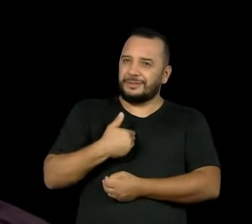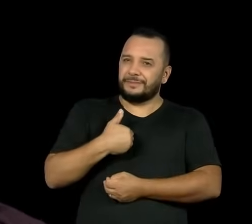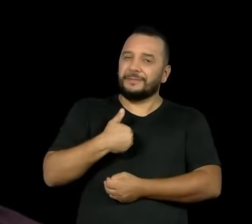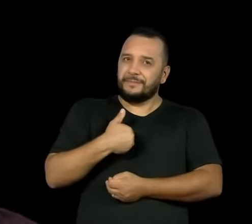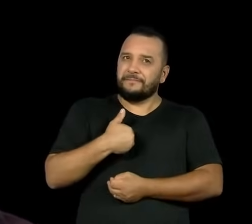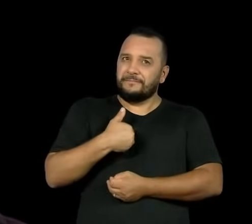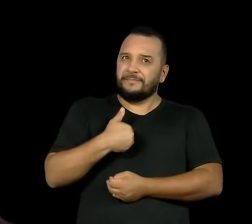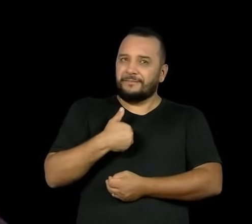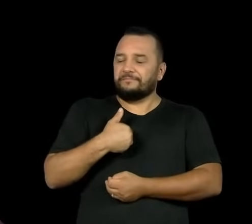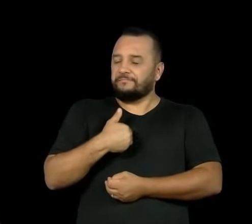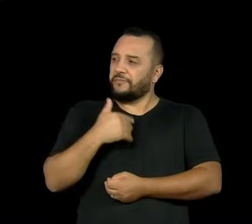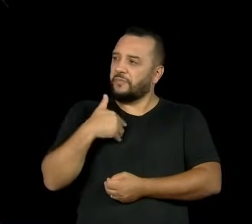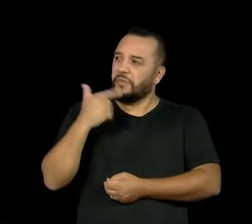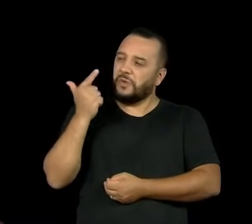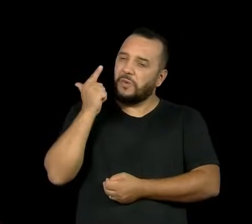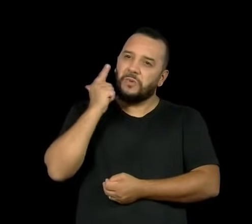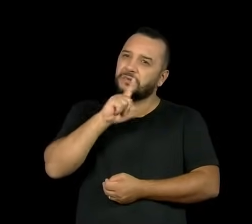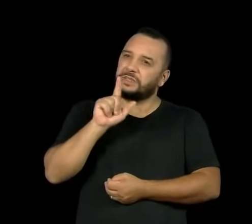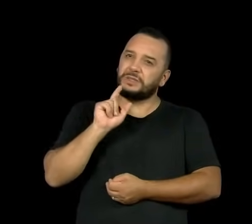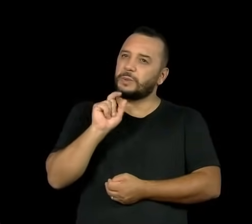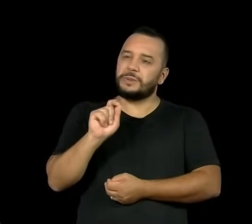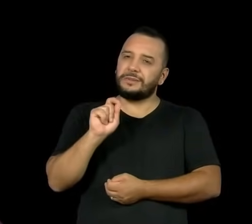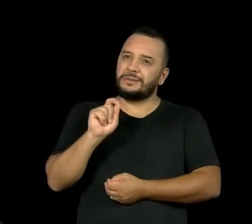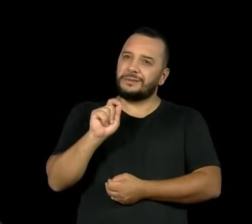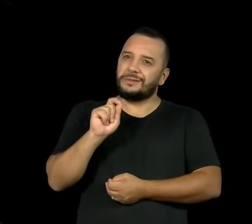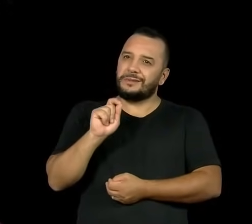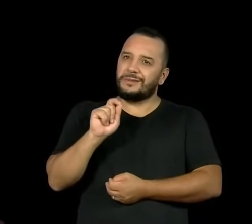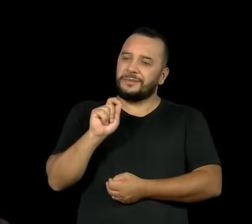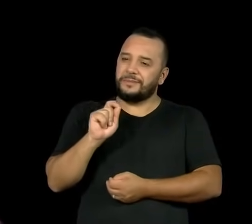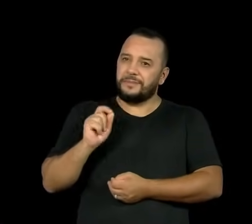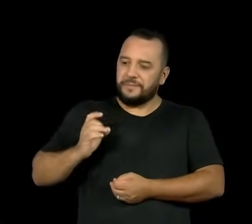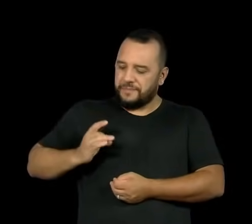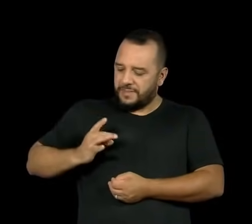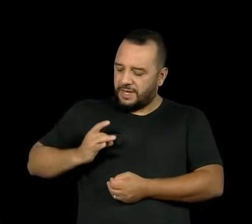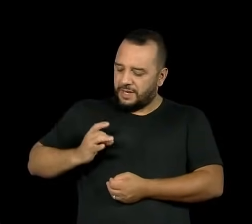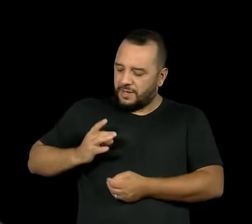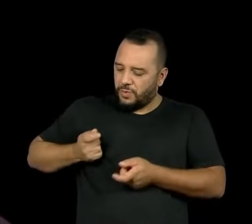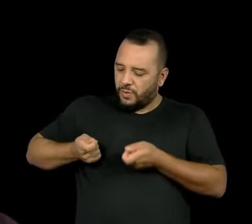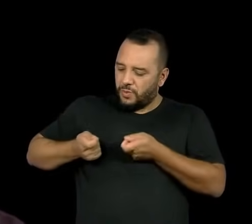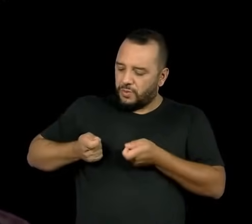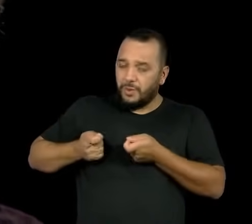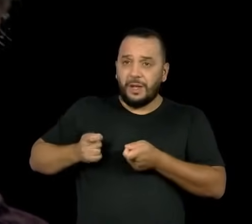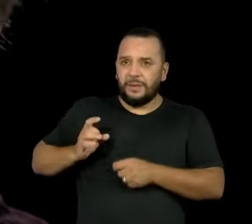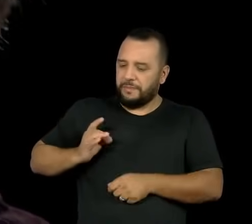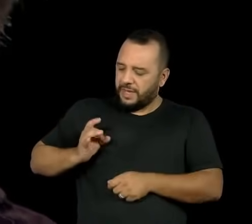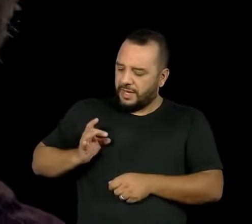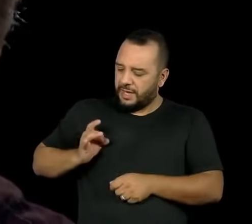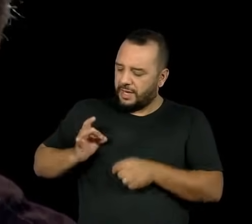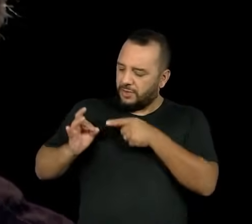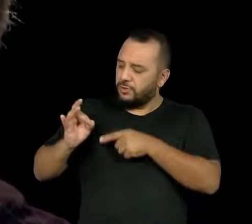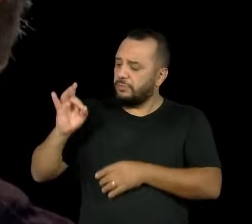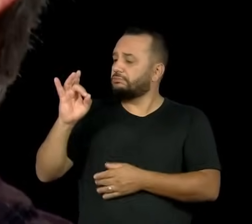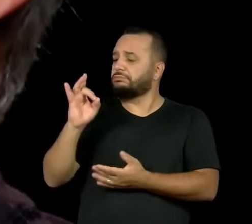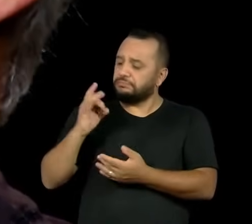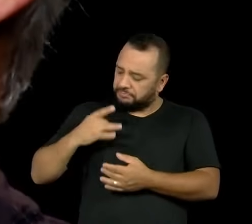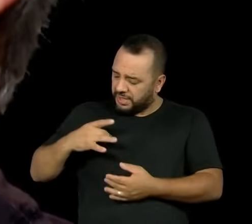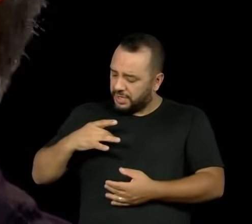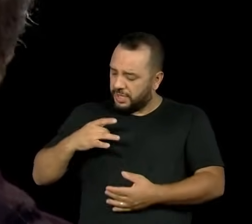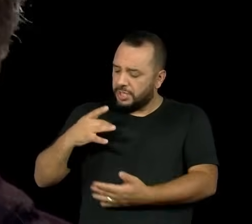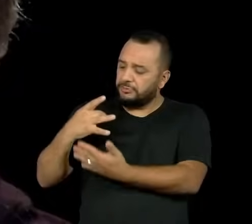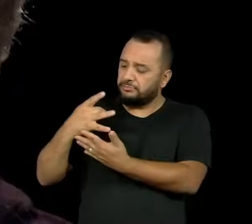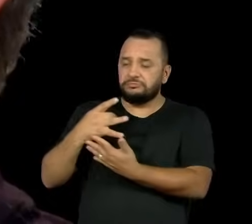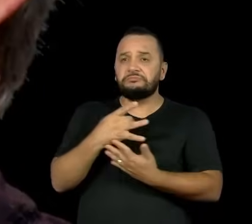tenho estados, eu consigo eventualmente manipular o meu medo, eu consigo conviver, não manipular, eu consigo conviver com o meu medo, eu